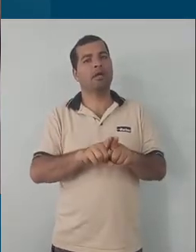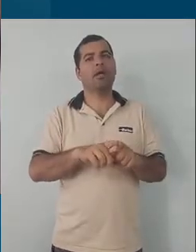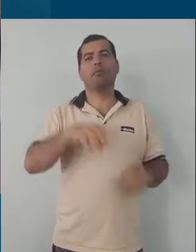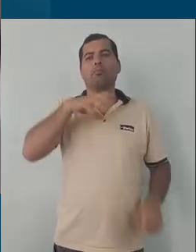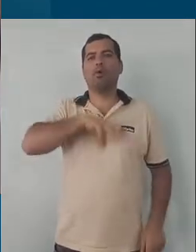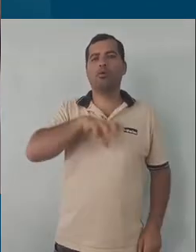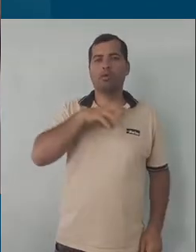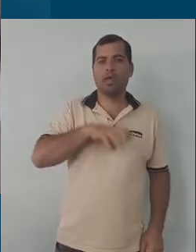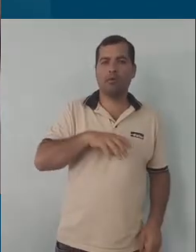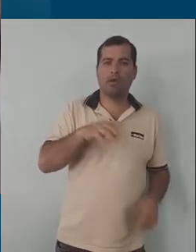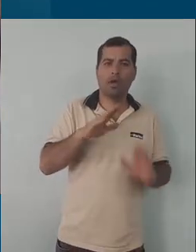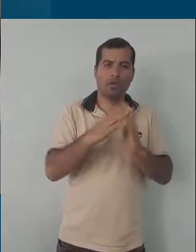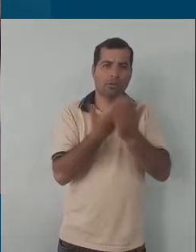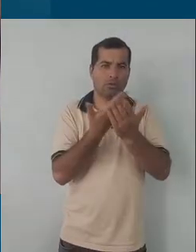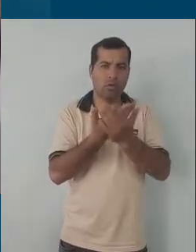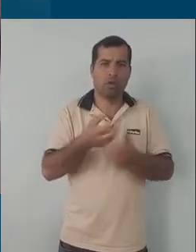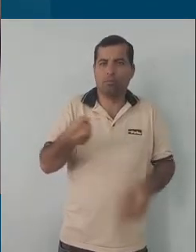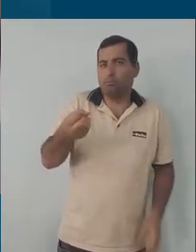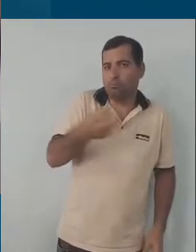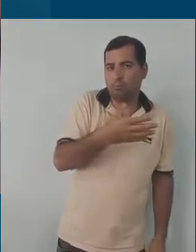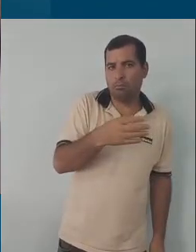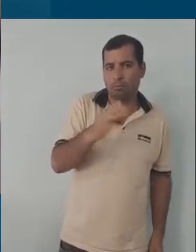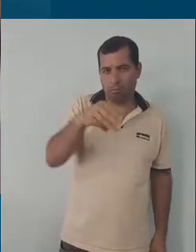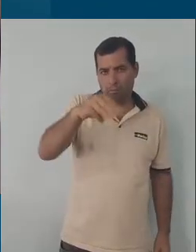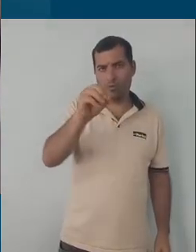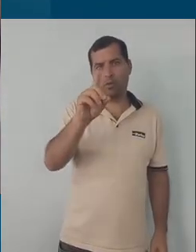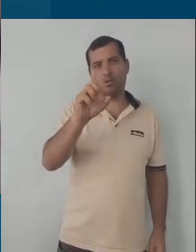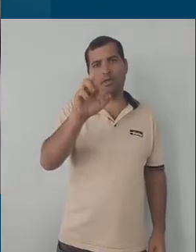isso o tempo todo com as crianças, tá?